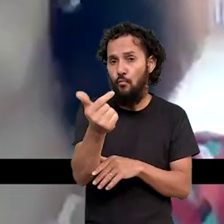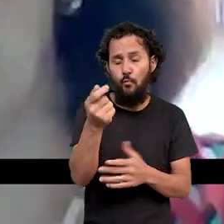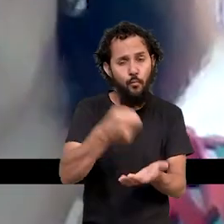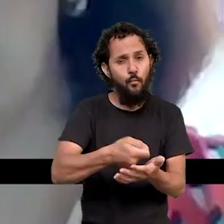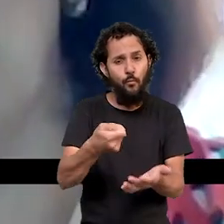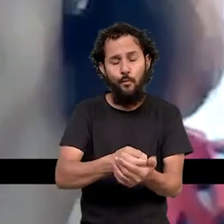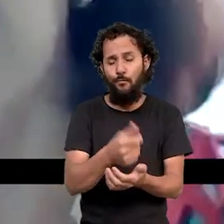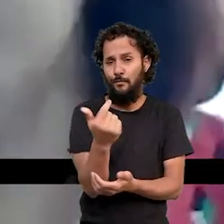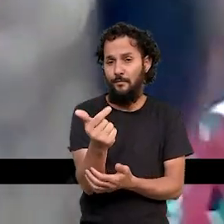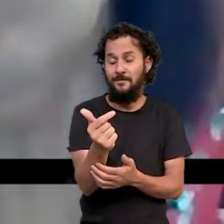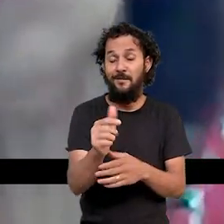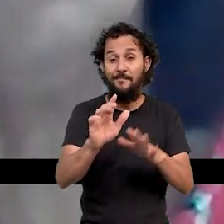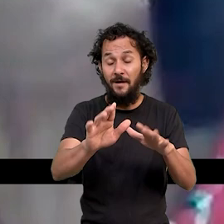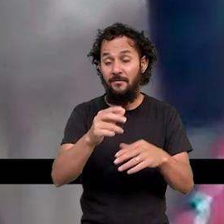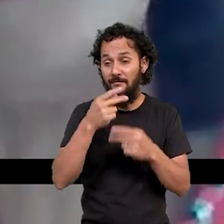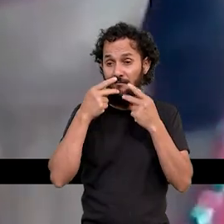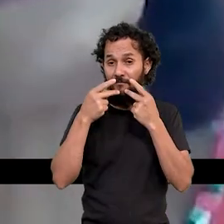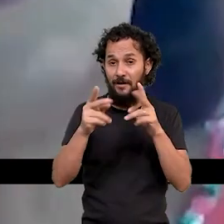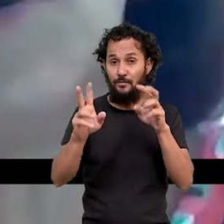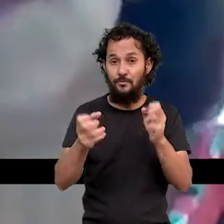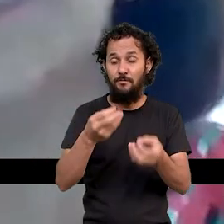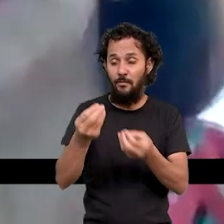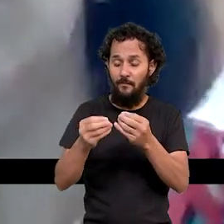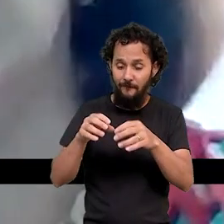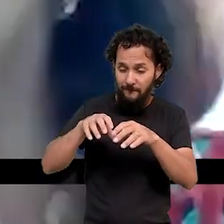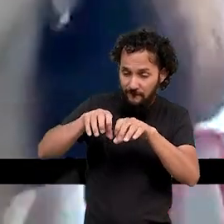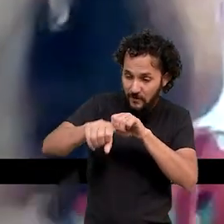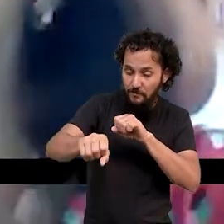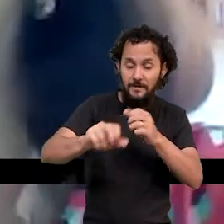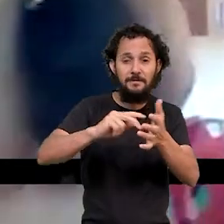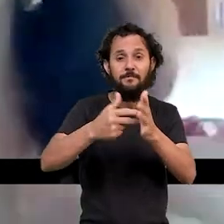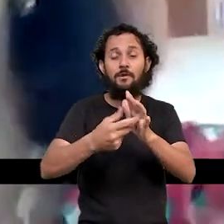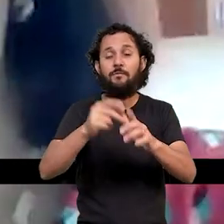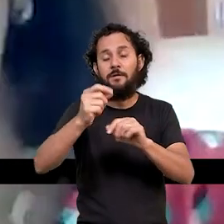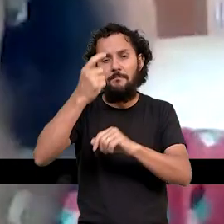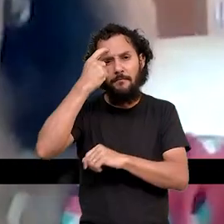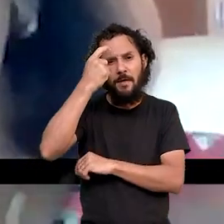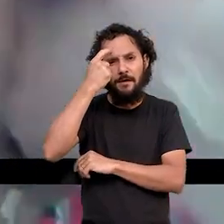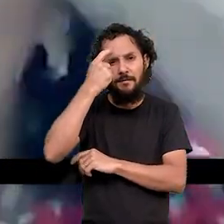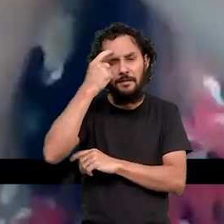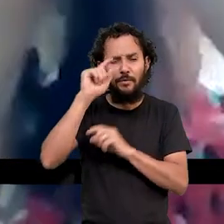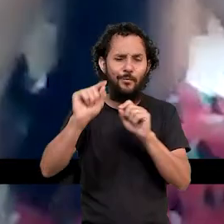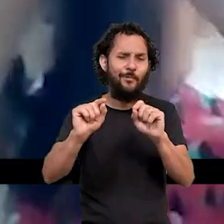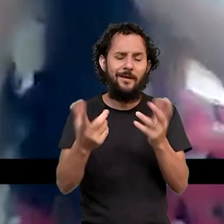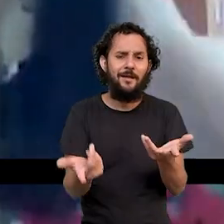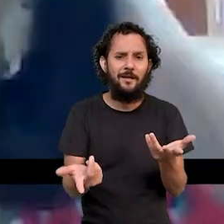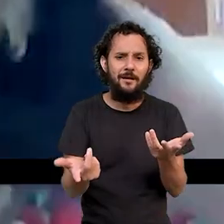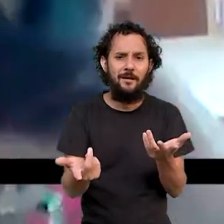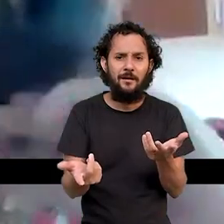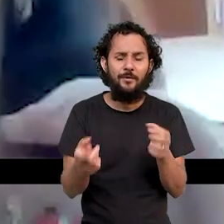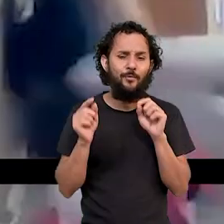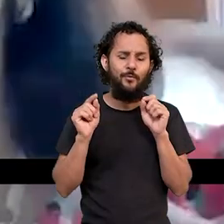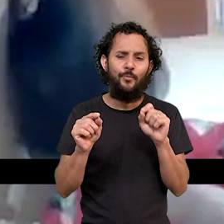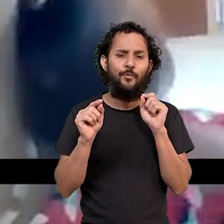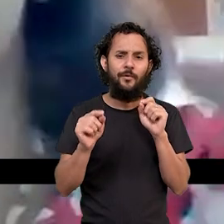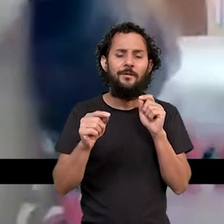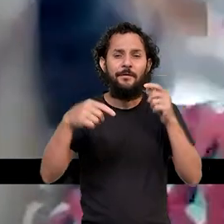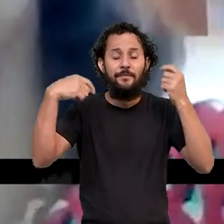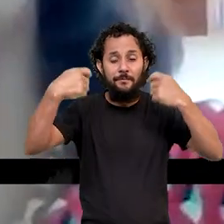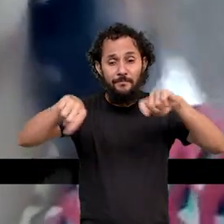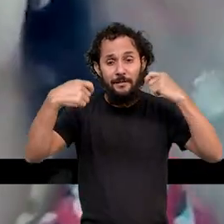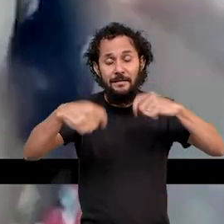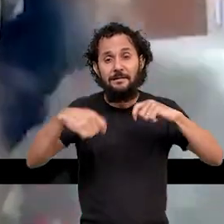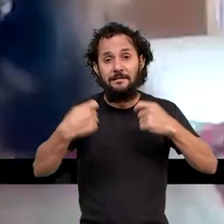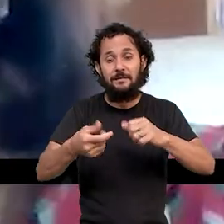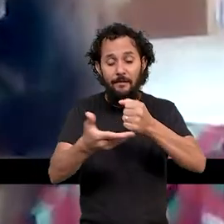essa exigência. E quando nós falamos desta formação, isso implica em pensar no que